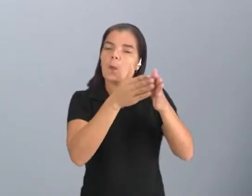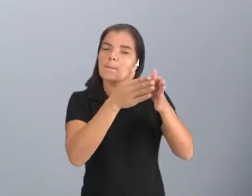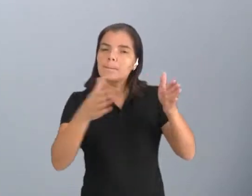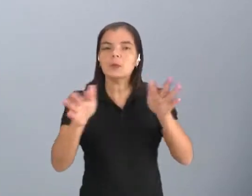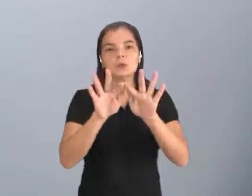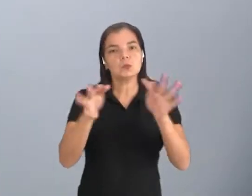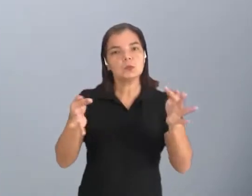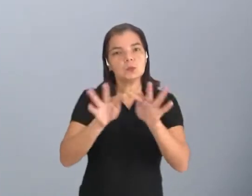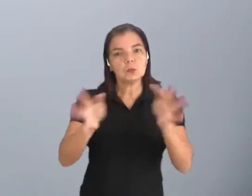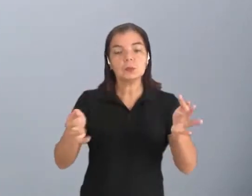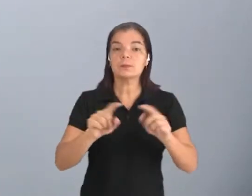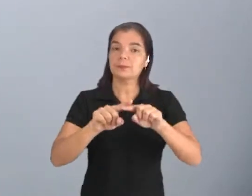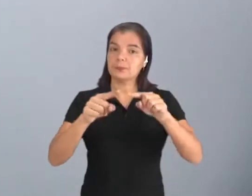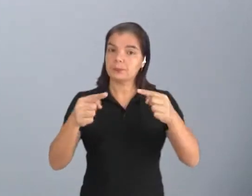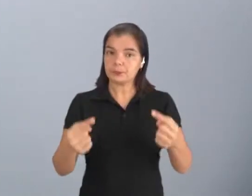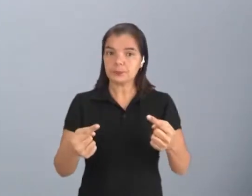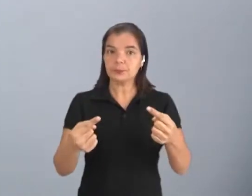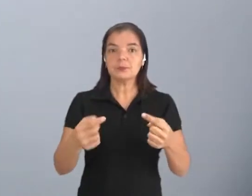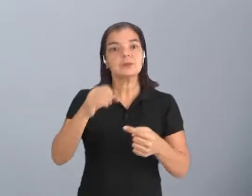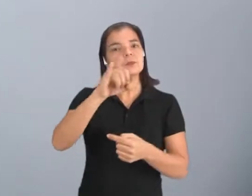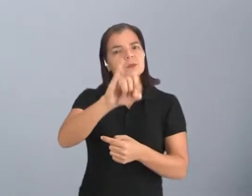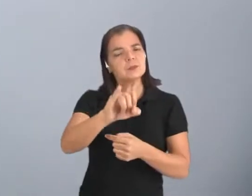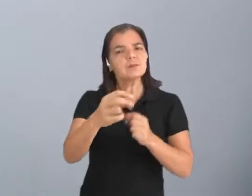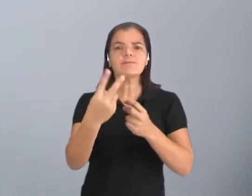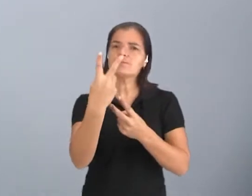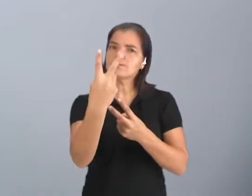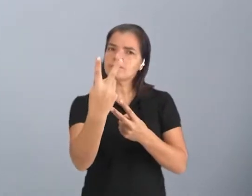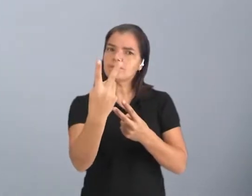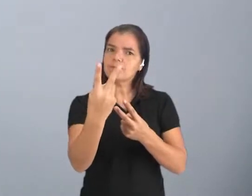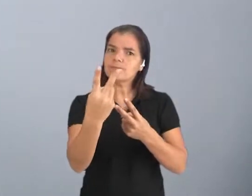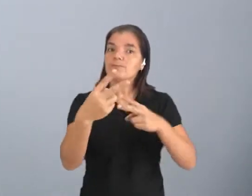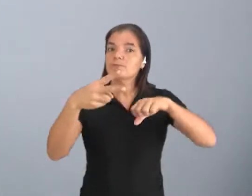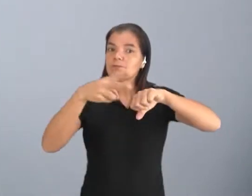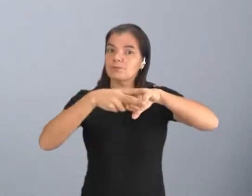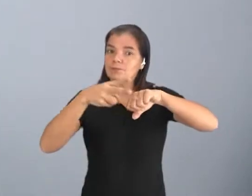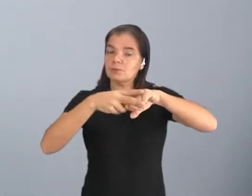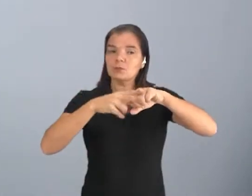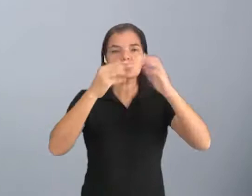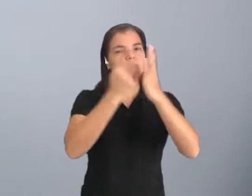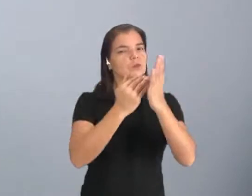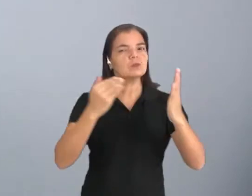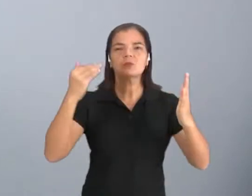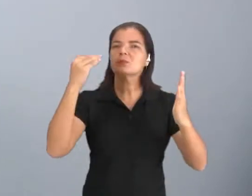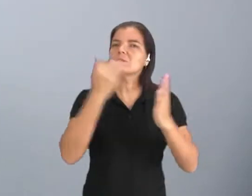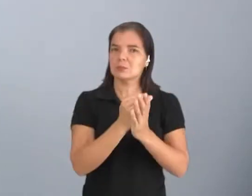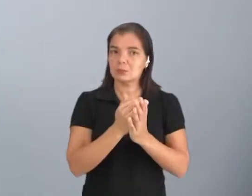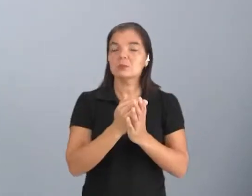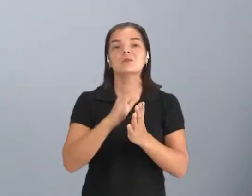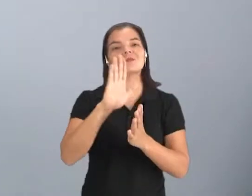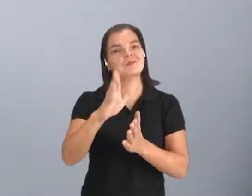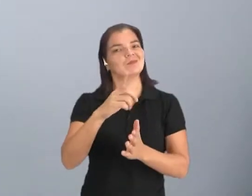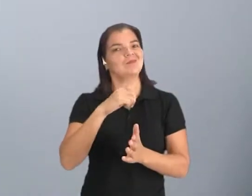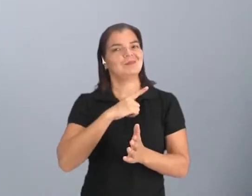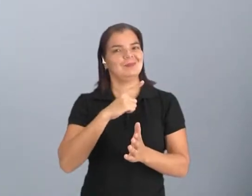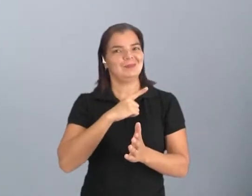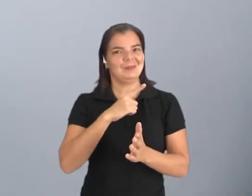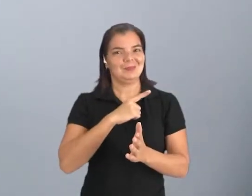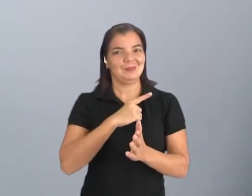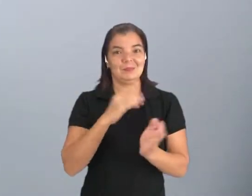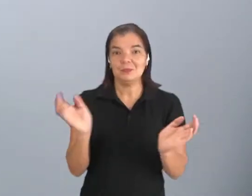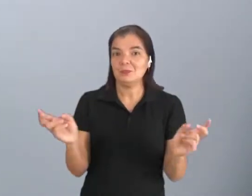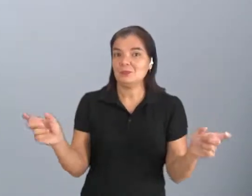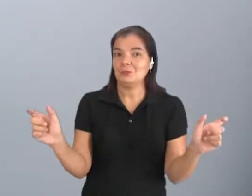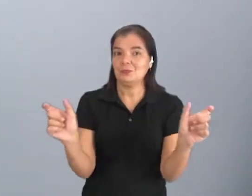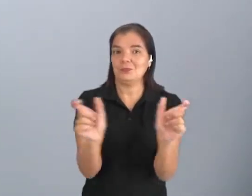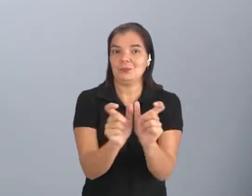Período simples. Mas, se aparecerem duas formas verbais ou mais do que isso, já teremos um período